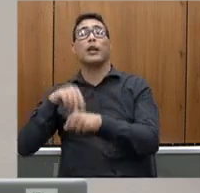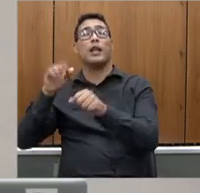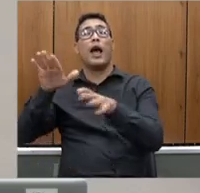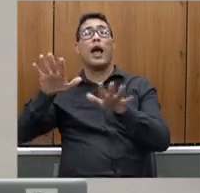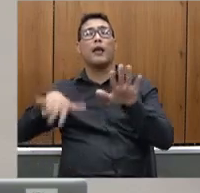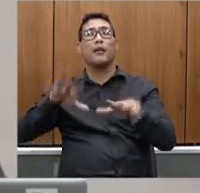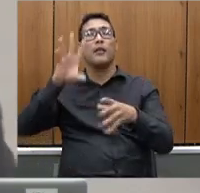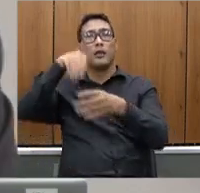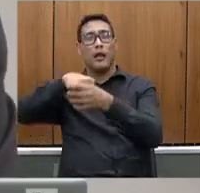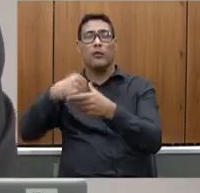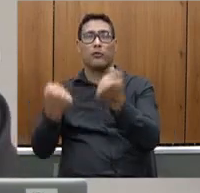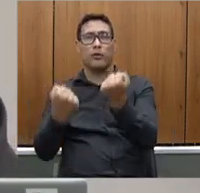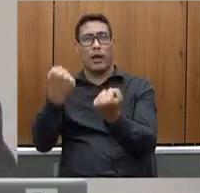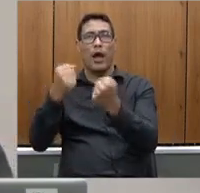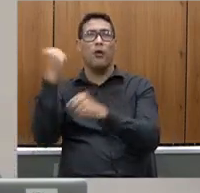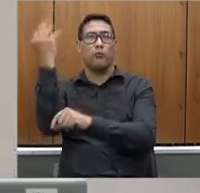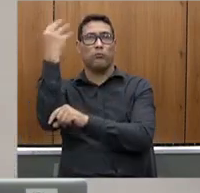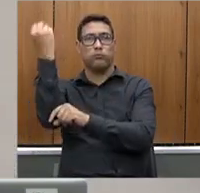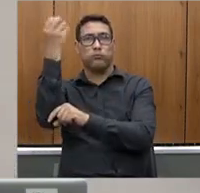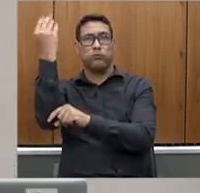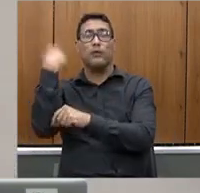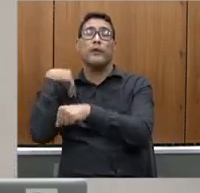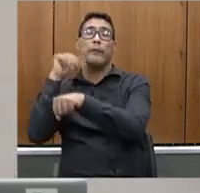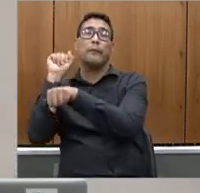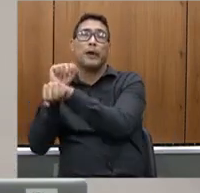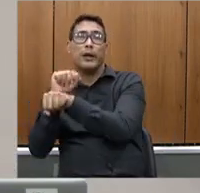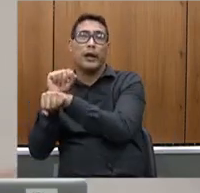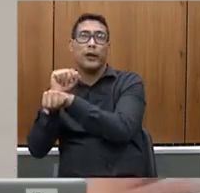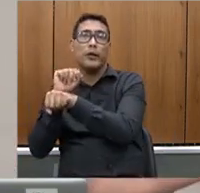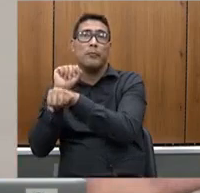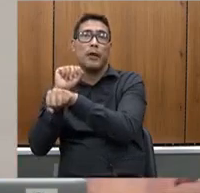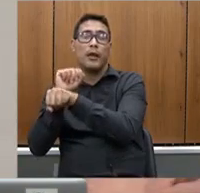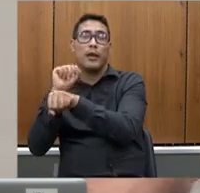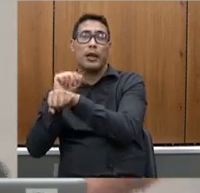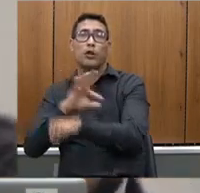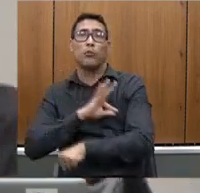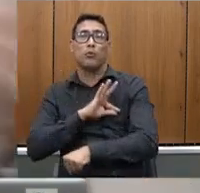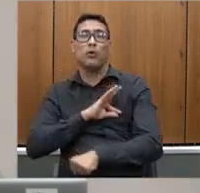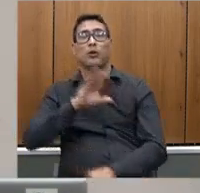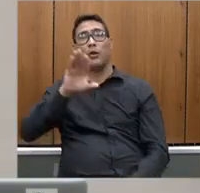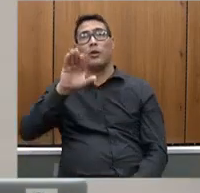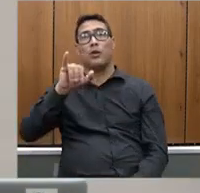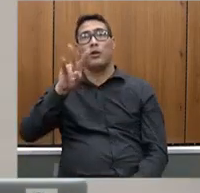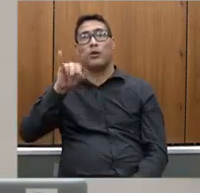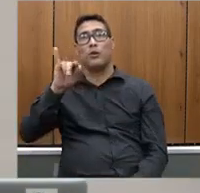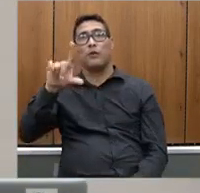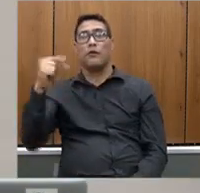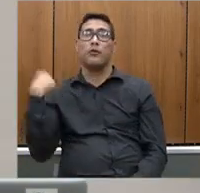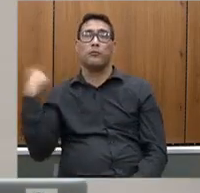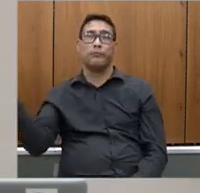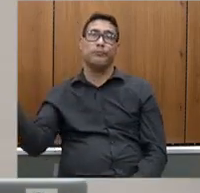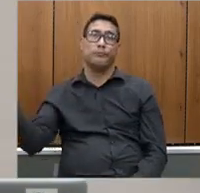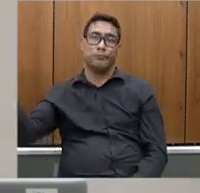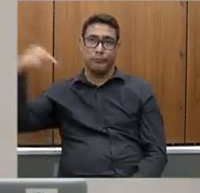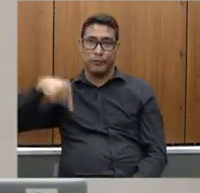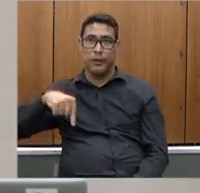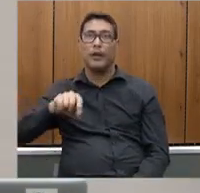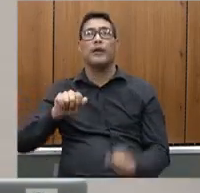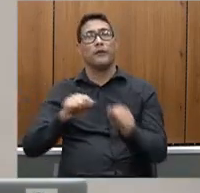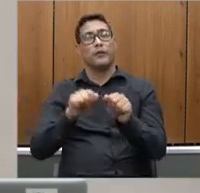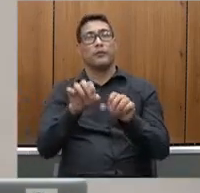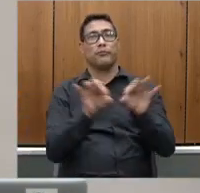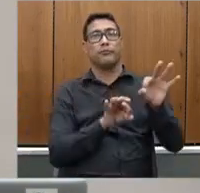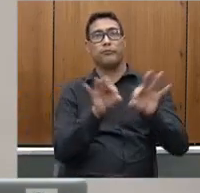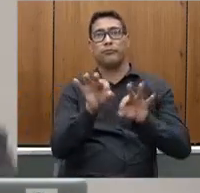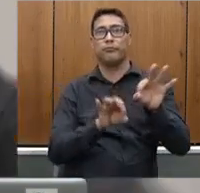aguardando a polícia civil Poder chamar para fazer ratificar